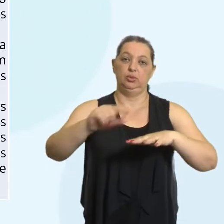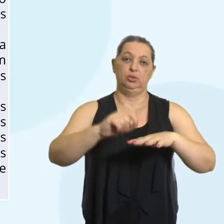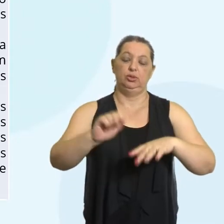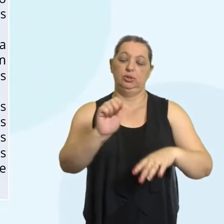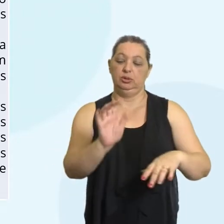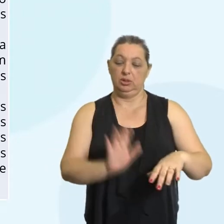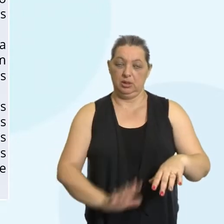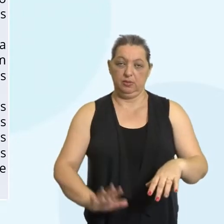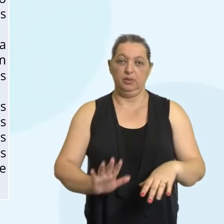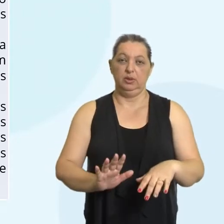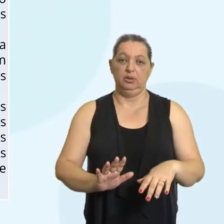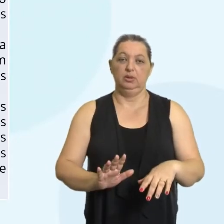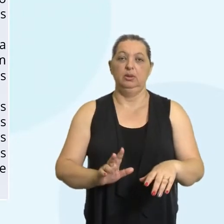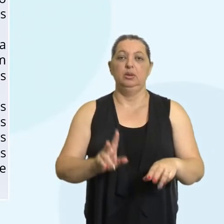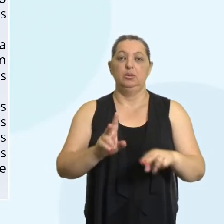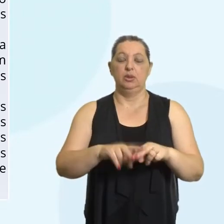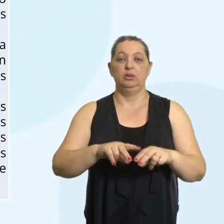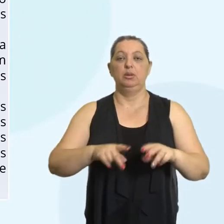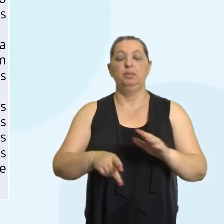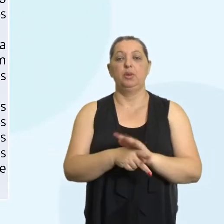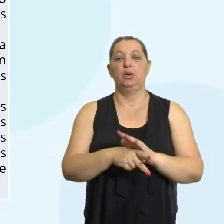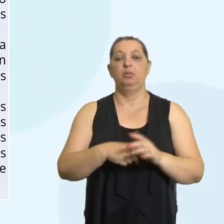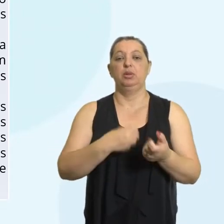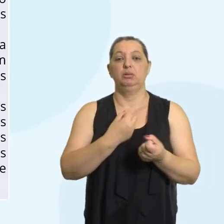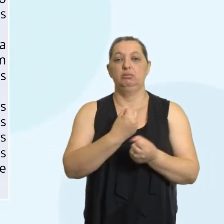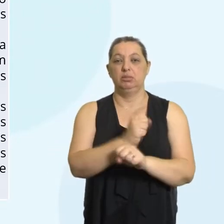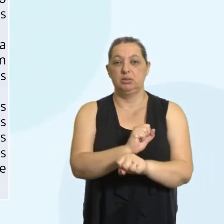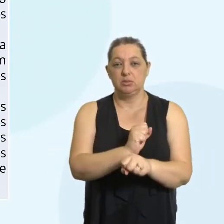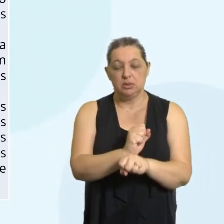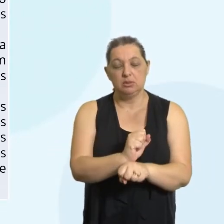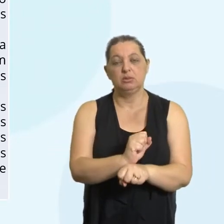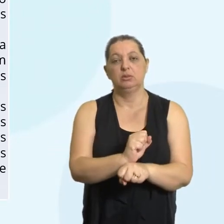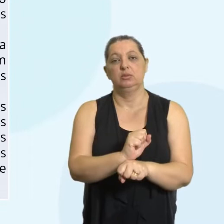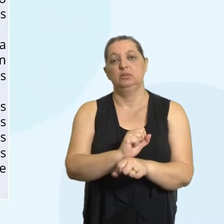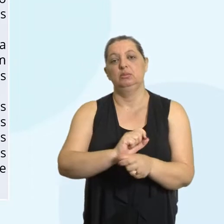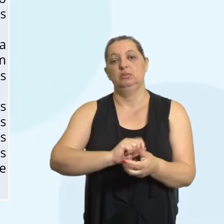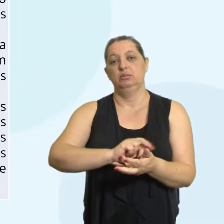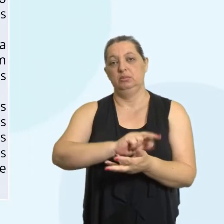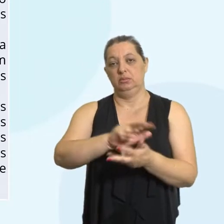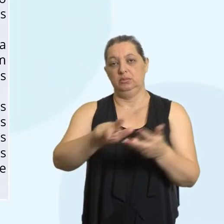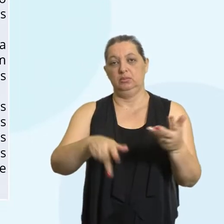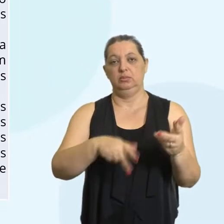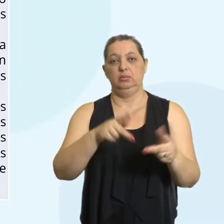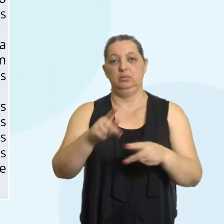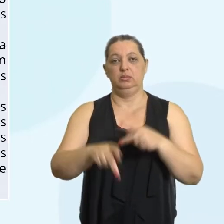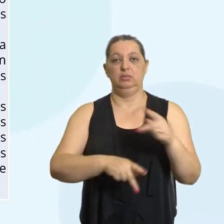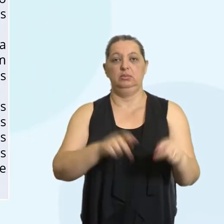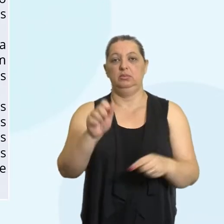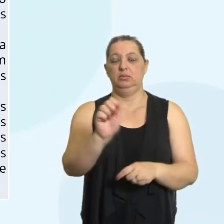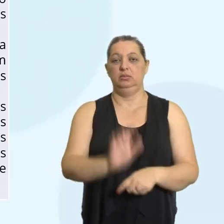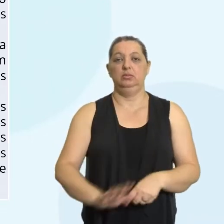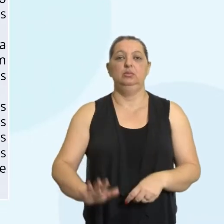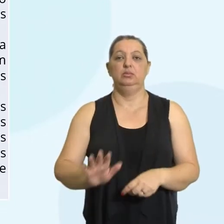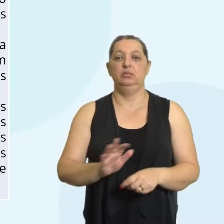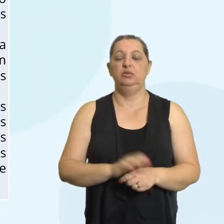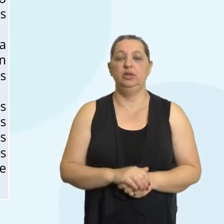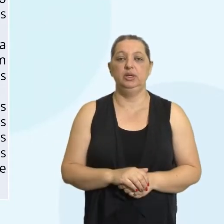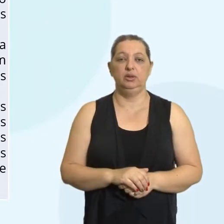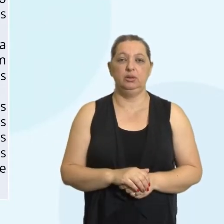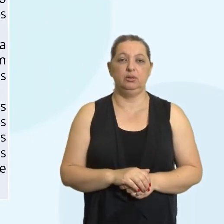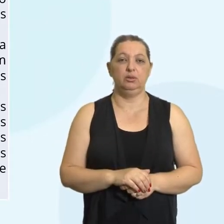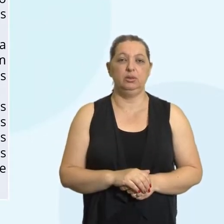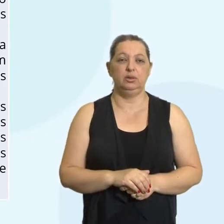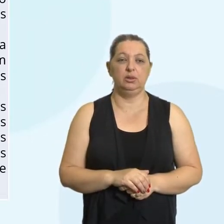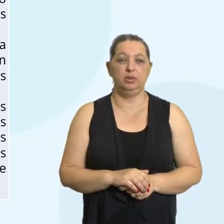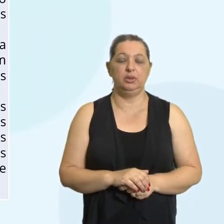gerada pela exploração de recursos naturais lá da África e vão construir com uma com material que for